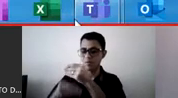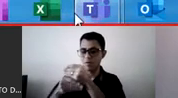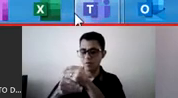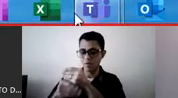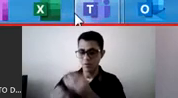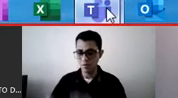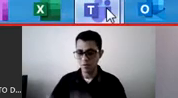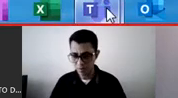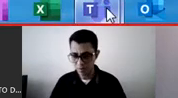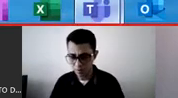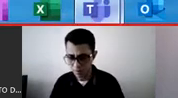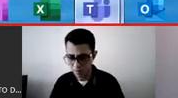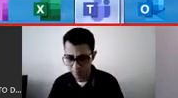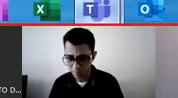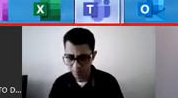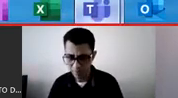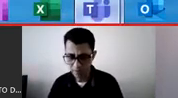Estou ouvindo um áudio.